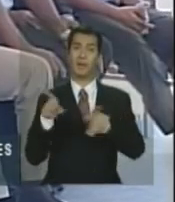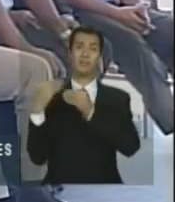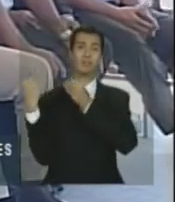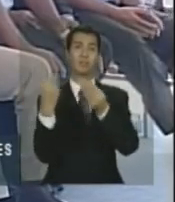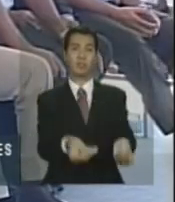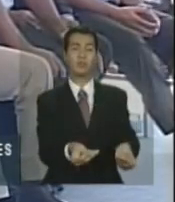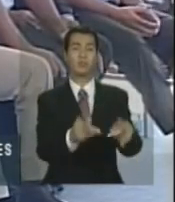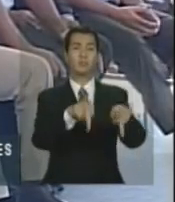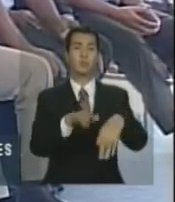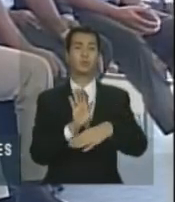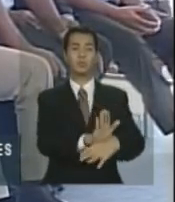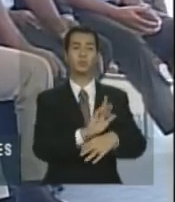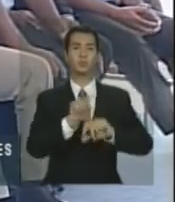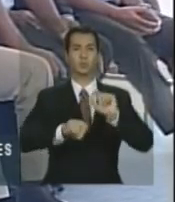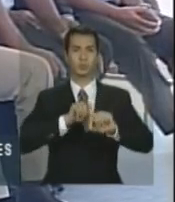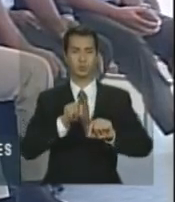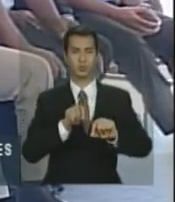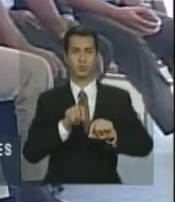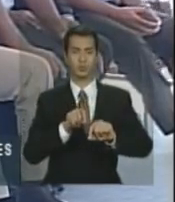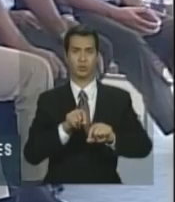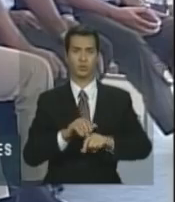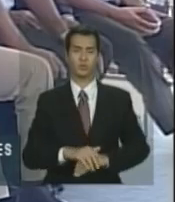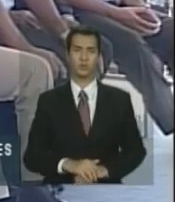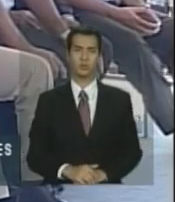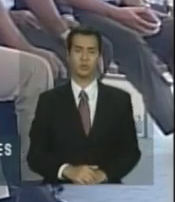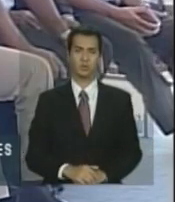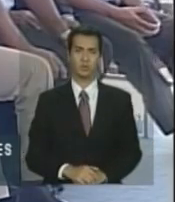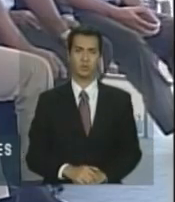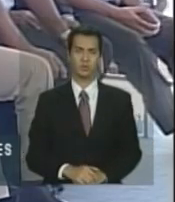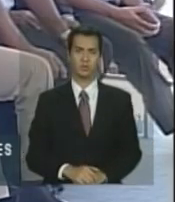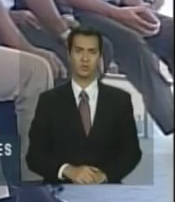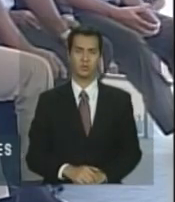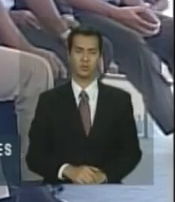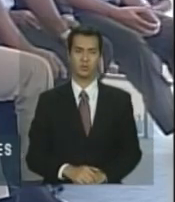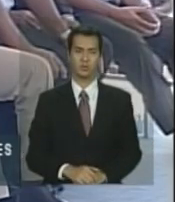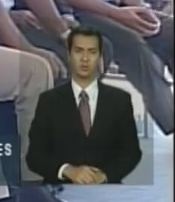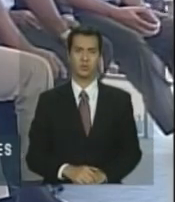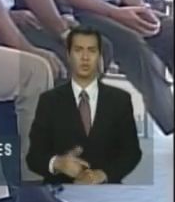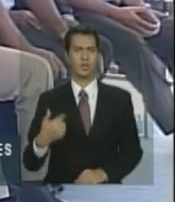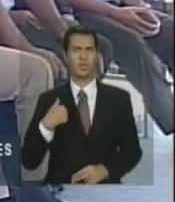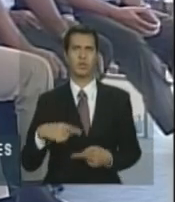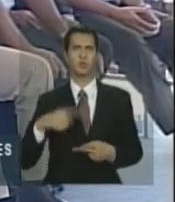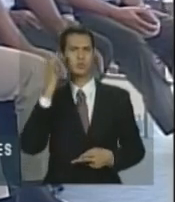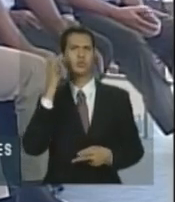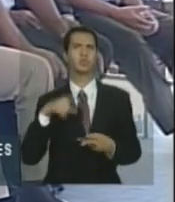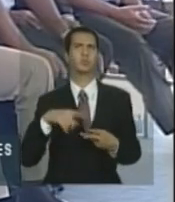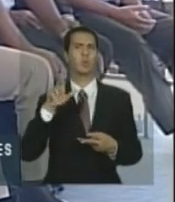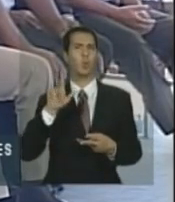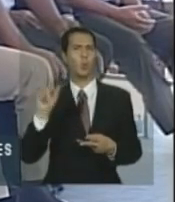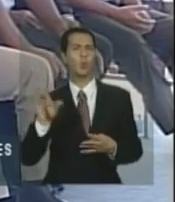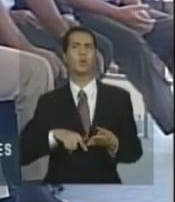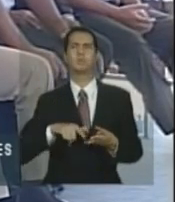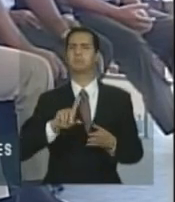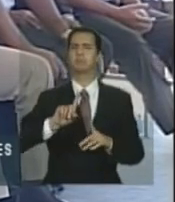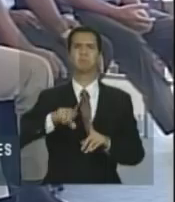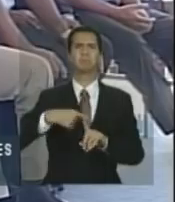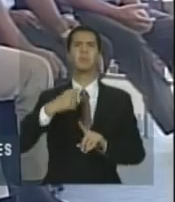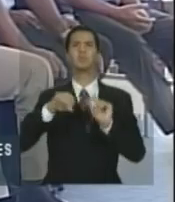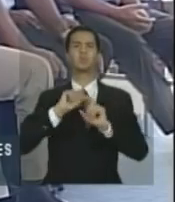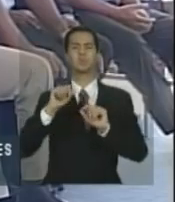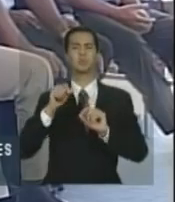maior do que qualquer eleitor teu, Eduardo, que eu, que o Lula, que a Dilma sonhávamos em